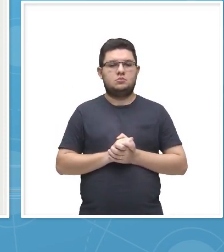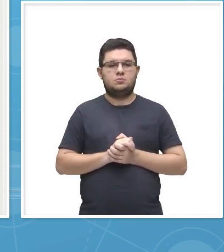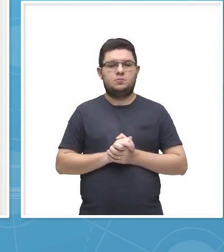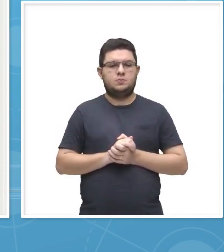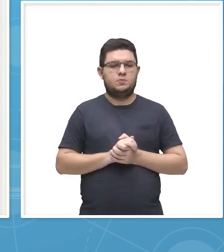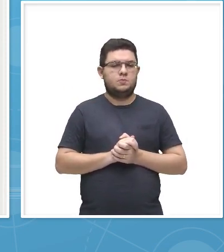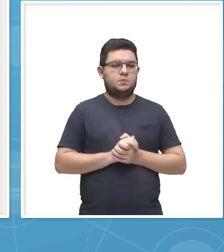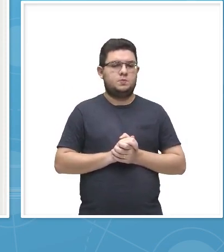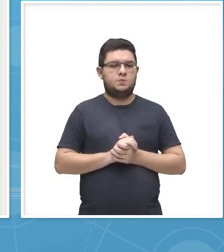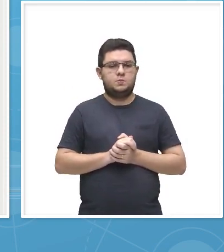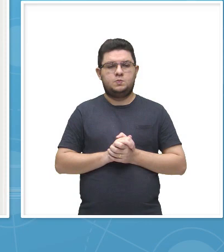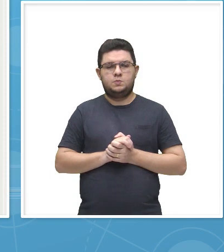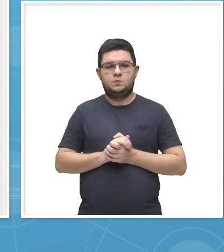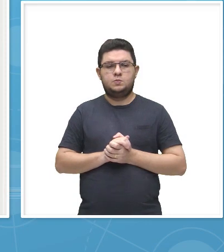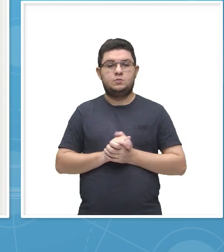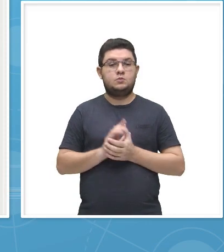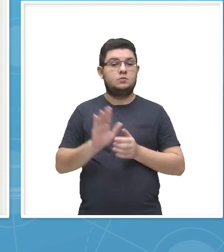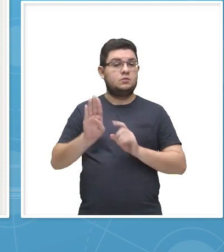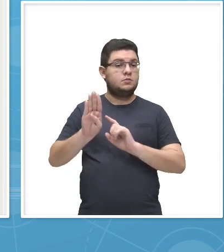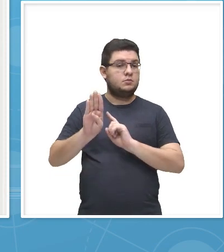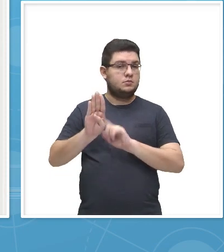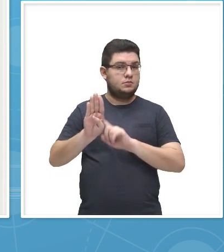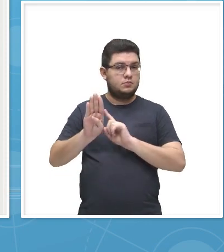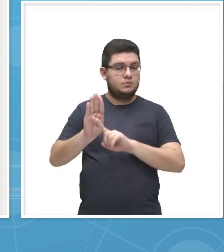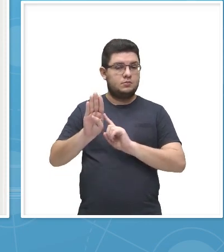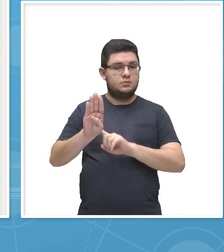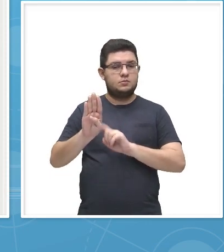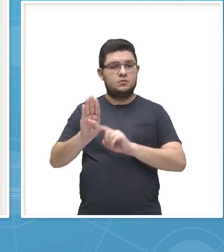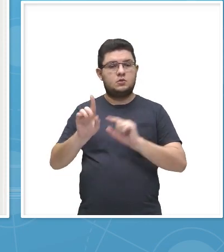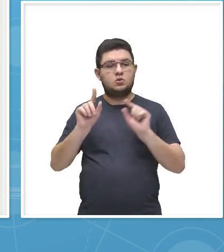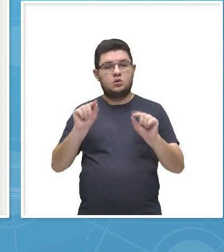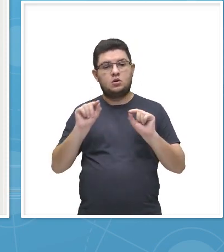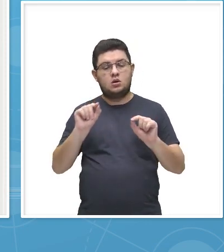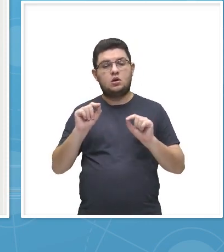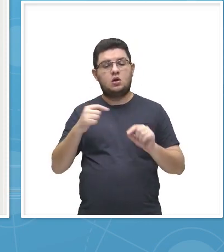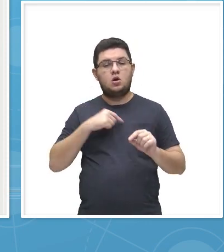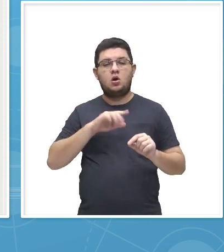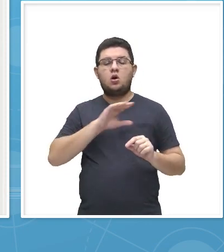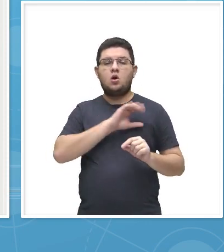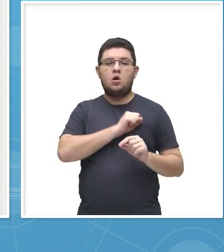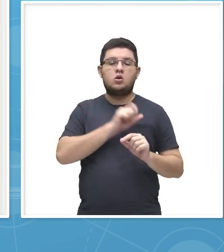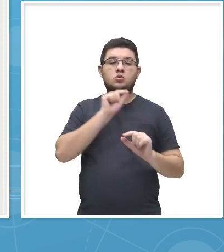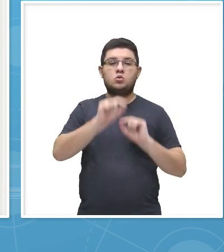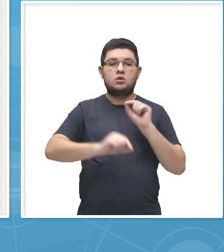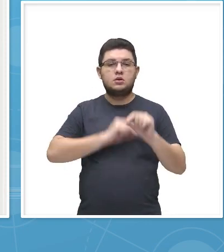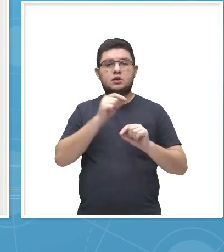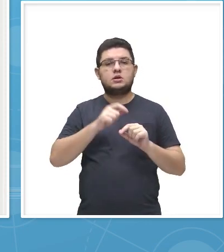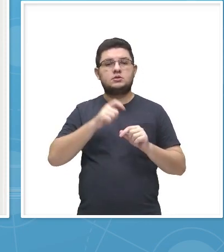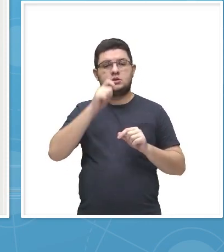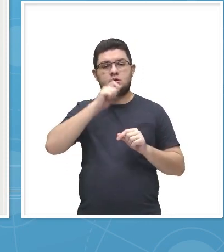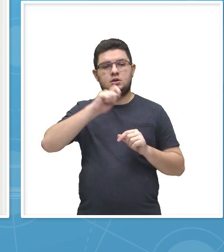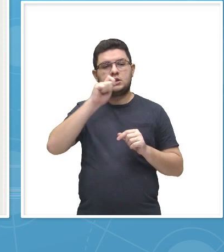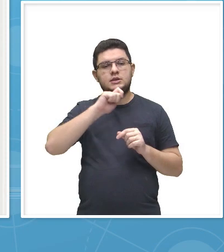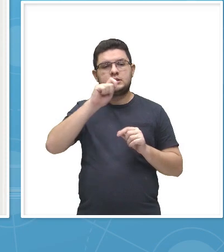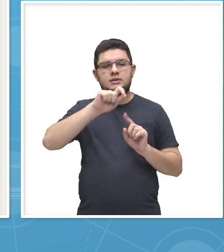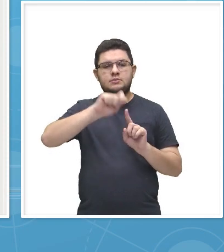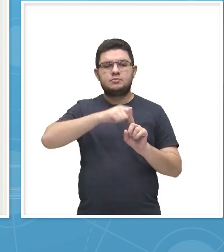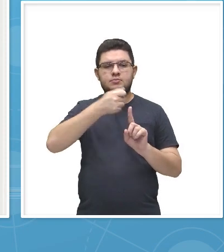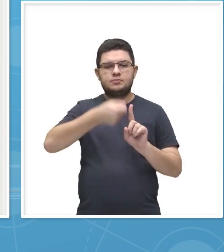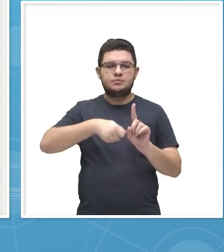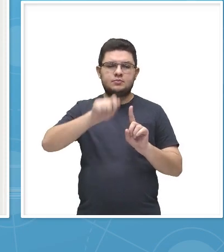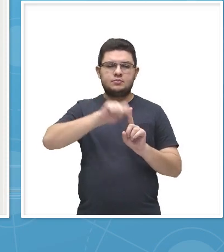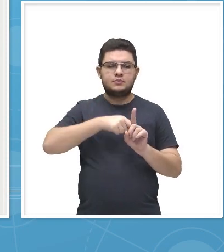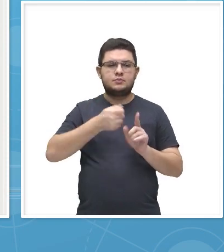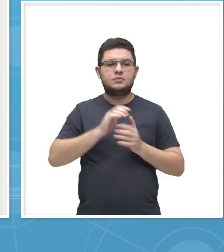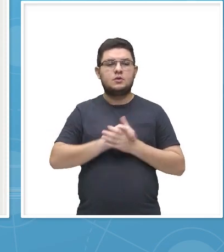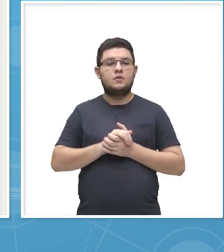parte aí da nossa resposta I like bananas Supremo quer gosta de sorvete de banana o gobelé like